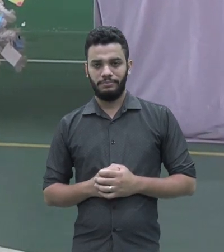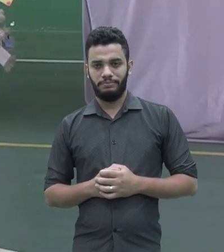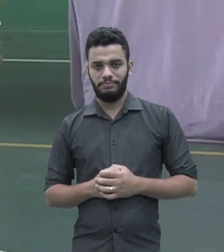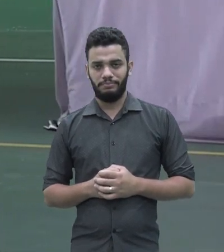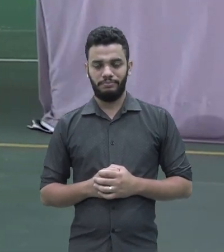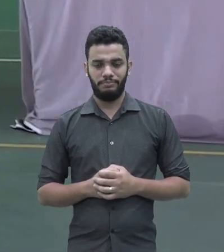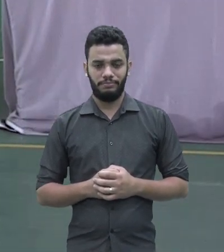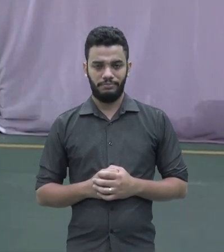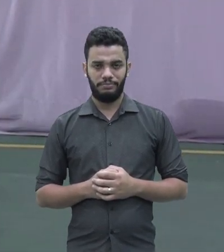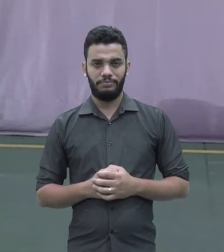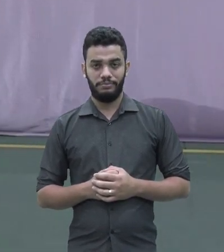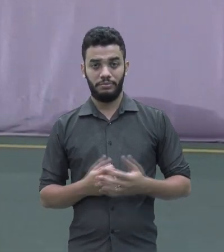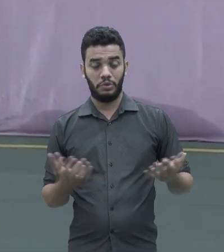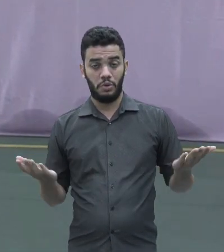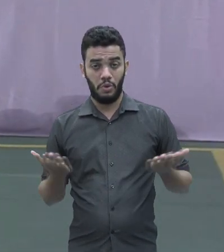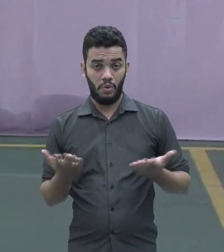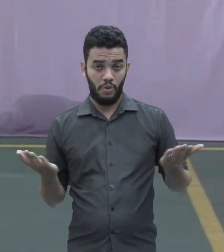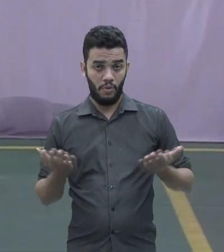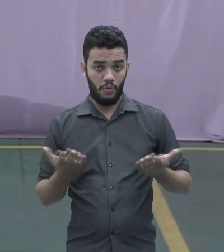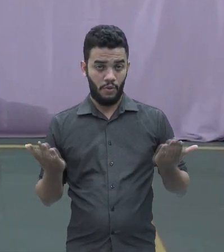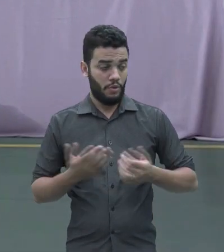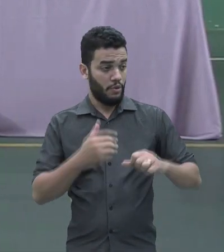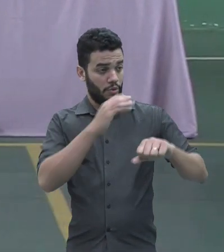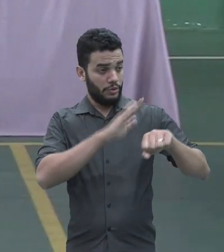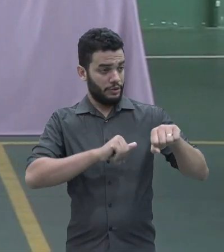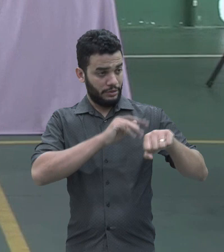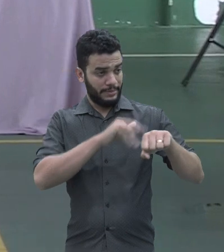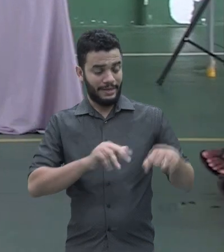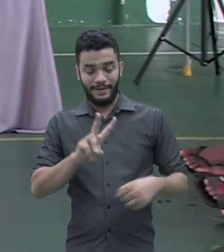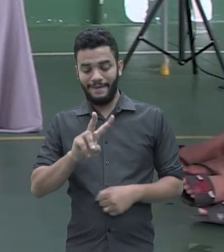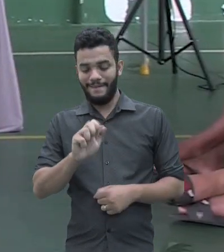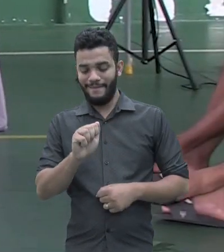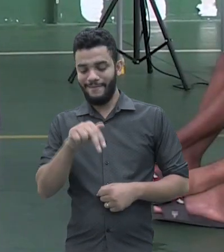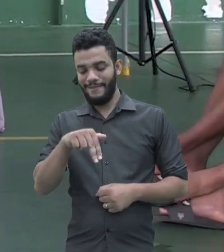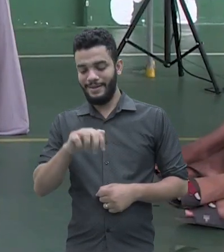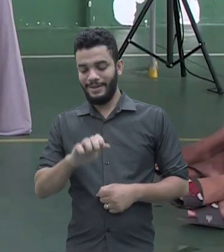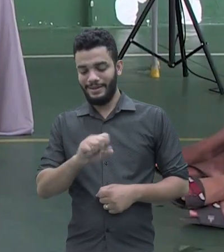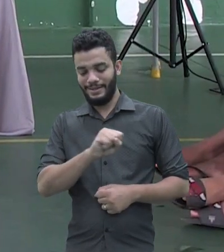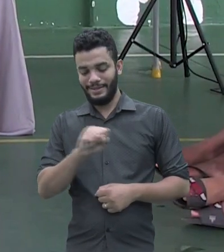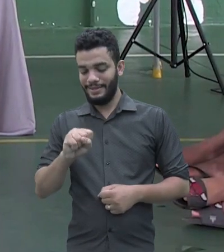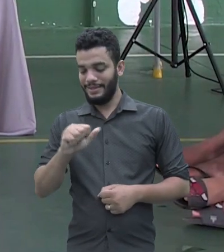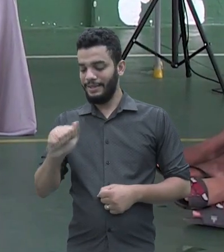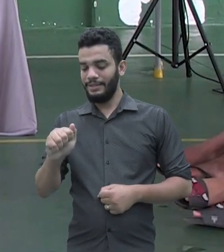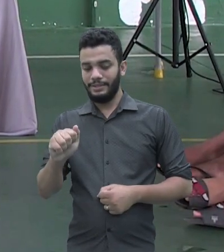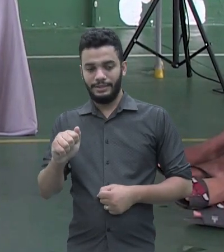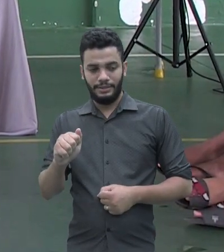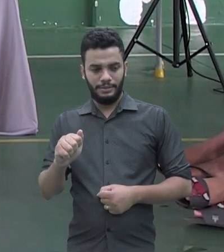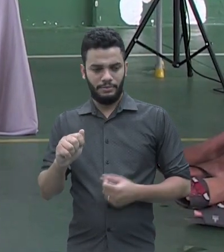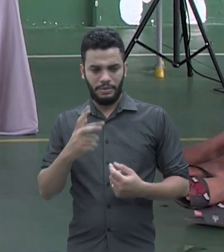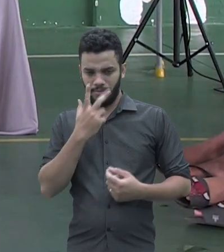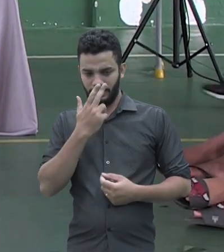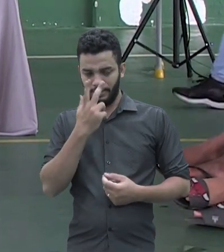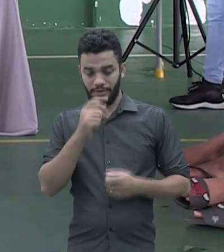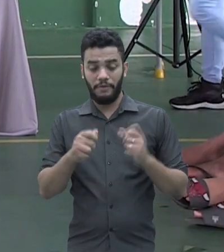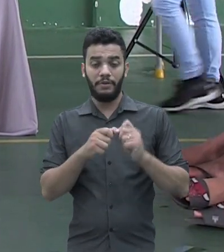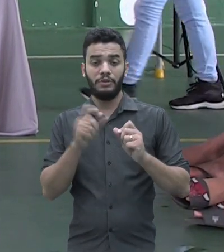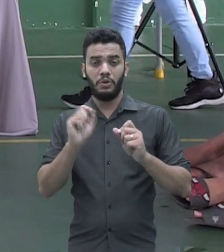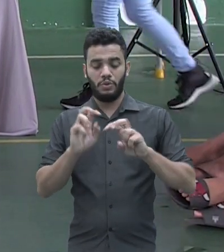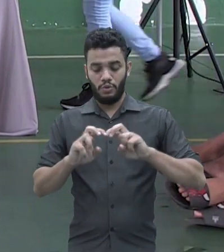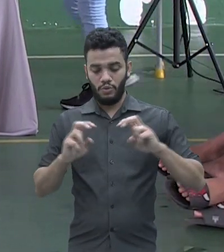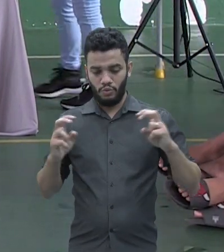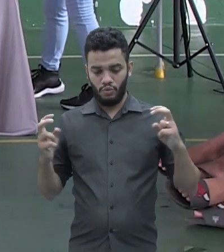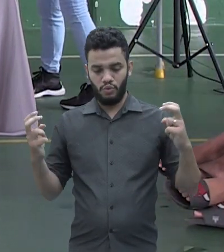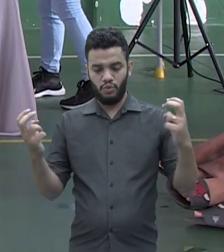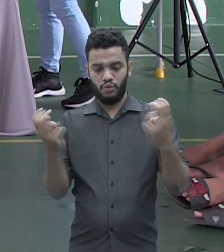Agora eu vou passar a palavra para a Vanessa, que ela vai fazer uma roda de conversa, não é isso? Uma roda de conversa com